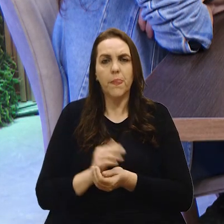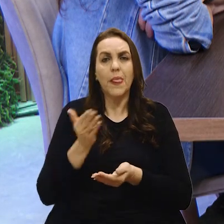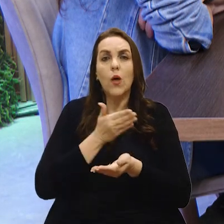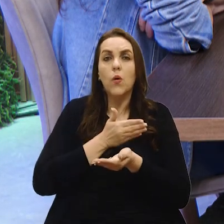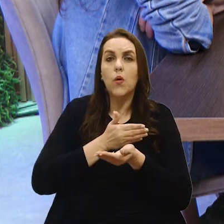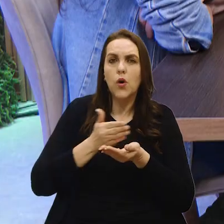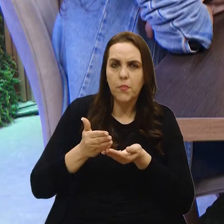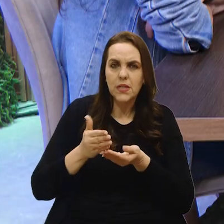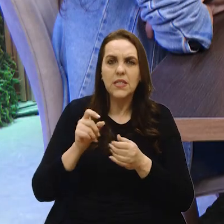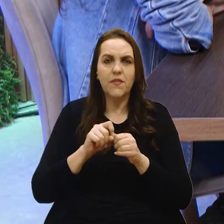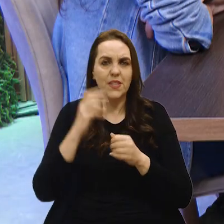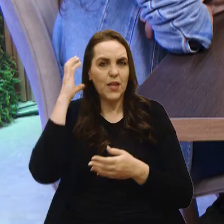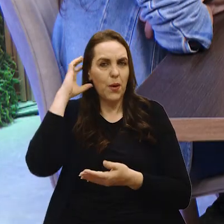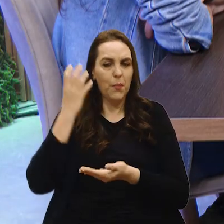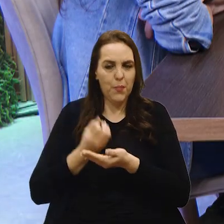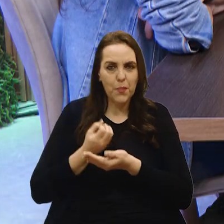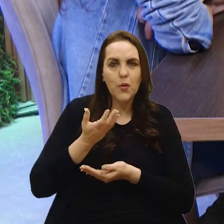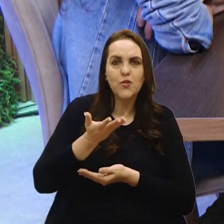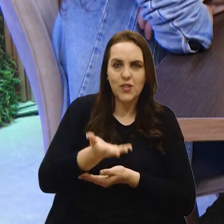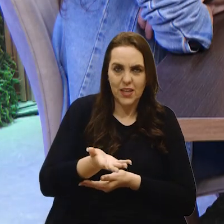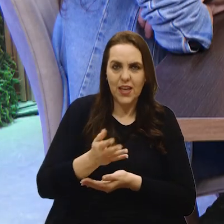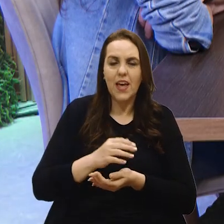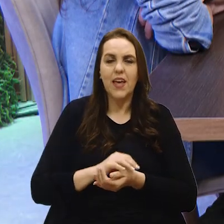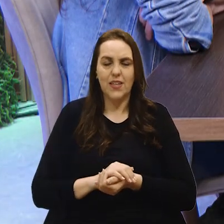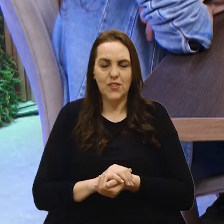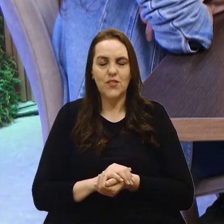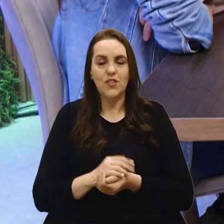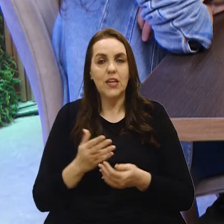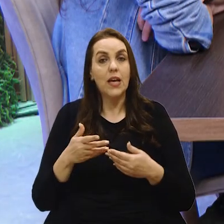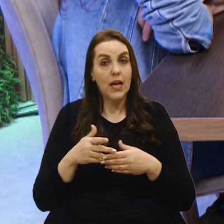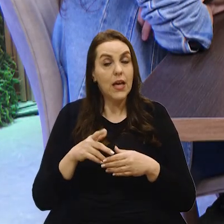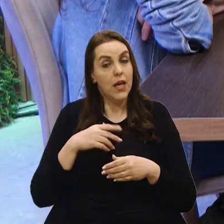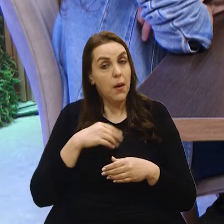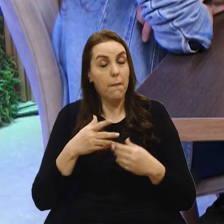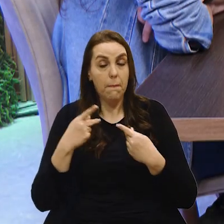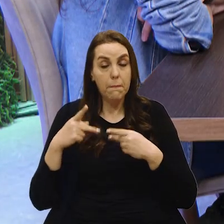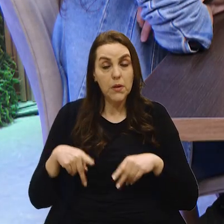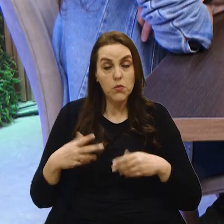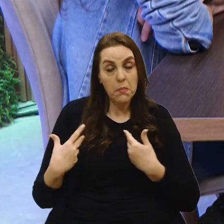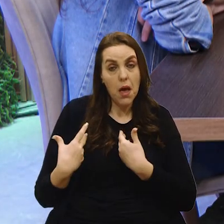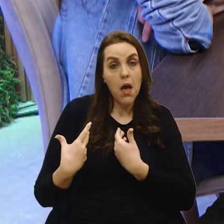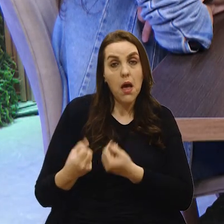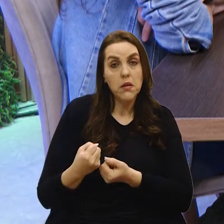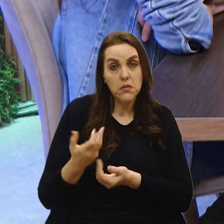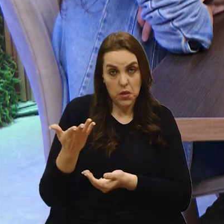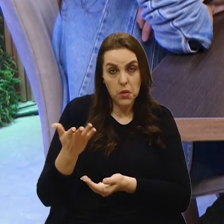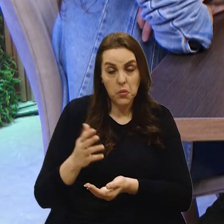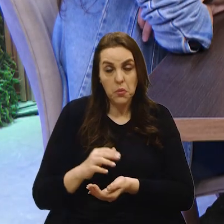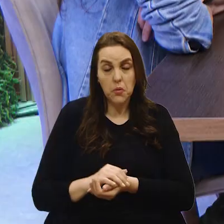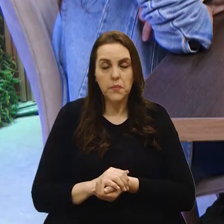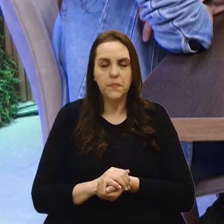desde que eu comecei a fazer esse podcast aí, que é a Voz que Não Tem Vez, que o pessoal me aceitou lá,